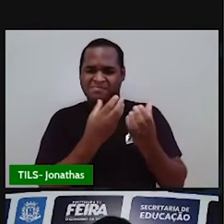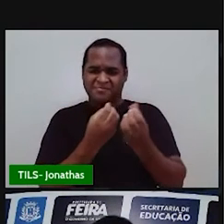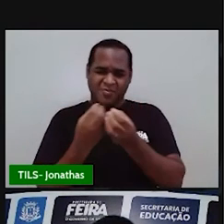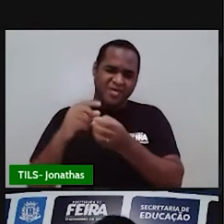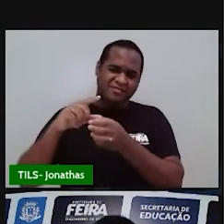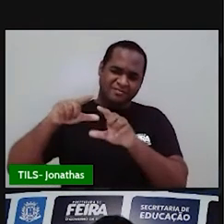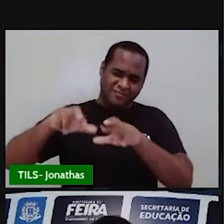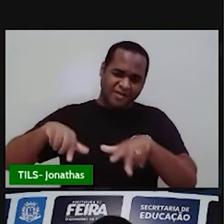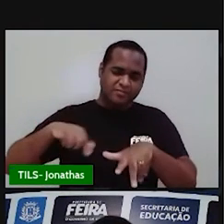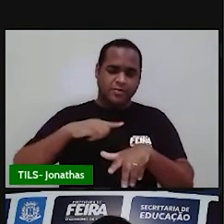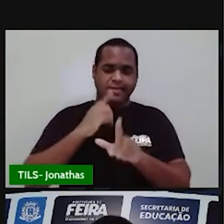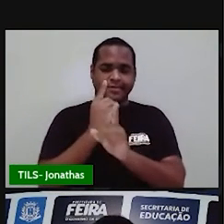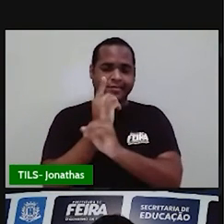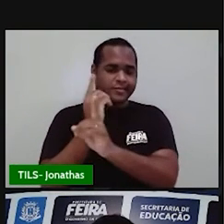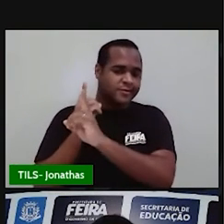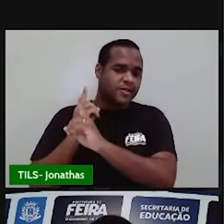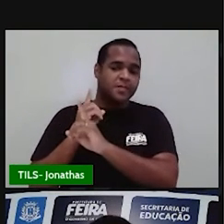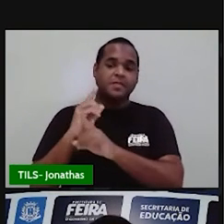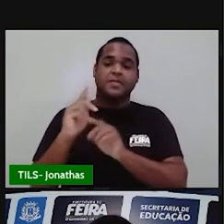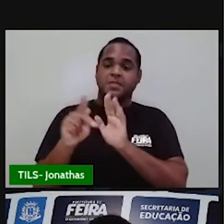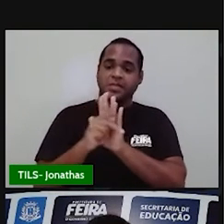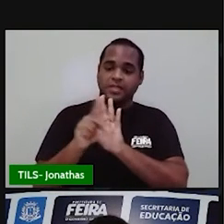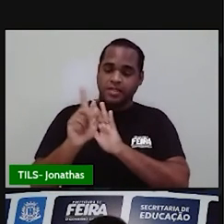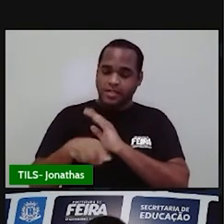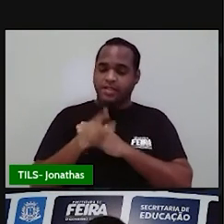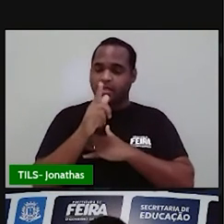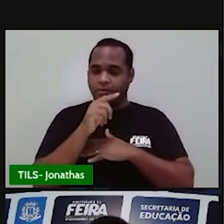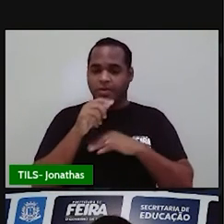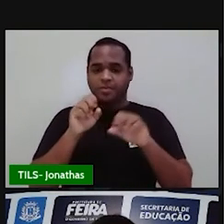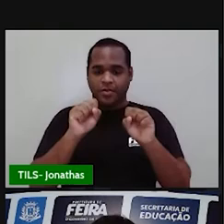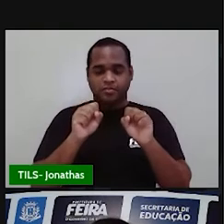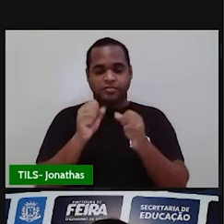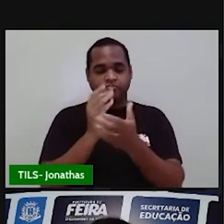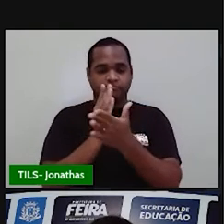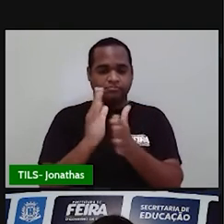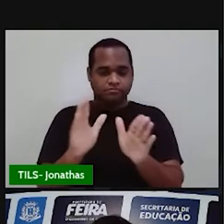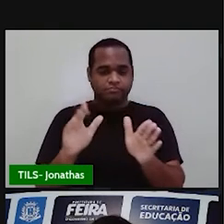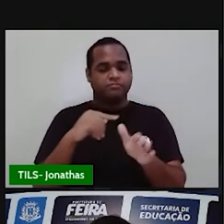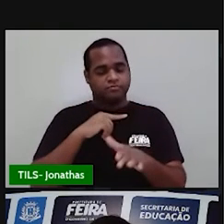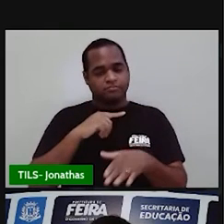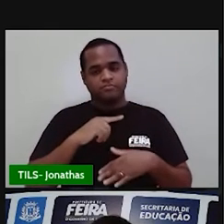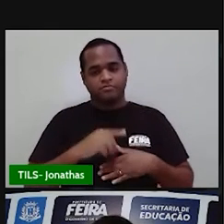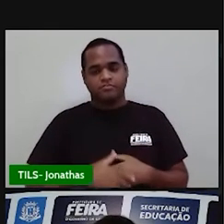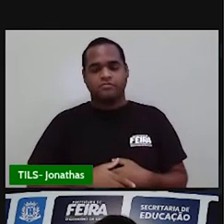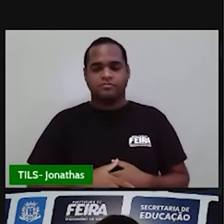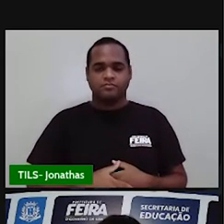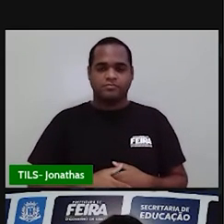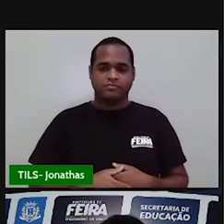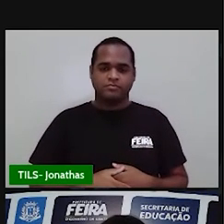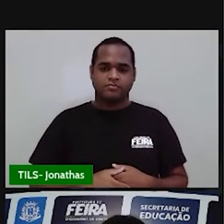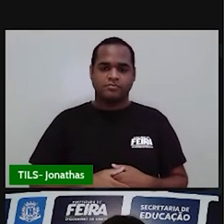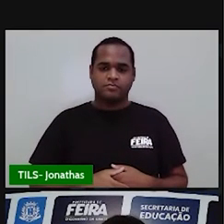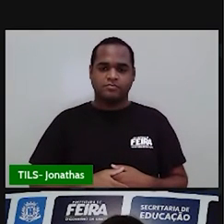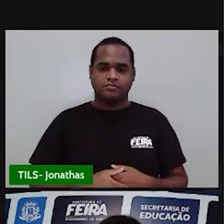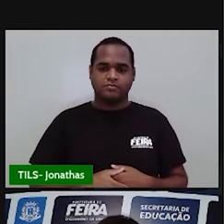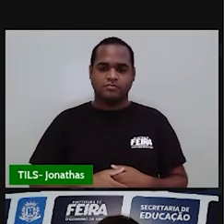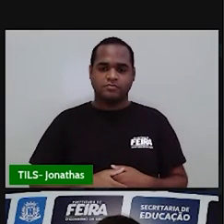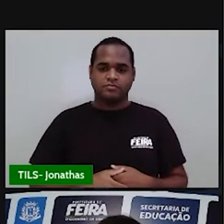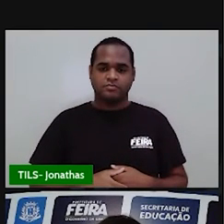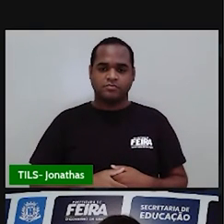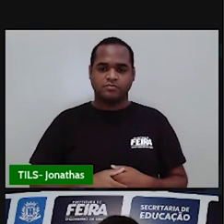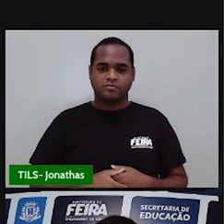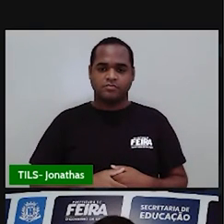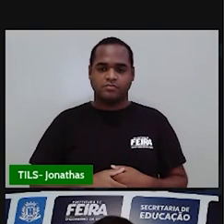Terra, ela é um recurso que pode acabar, sim. E acaba a